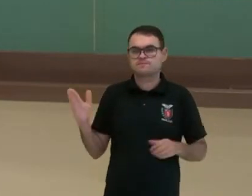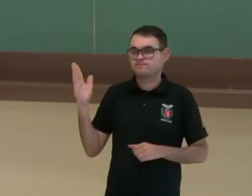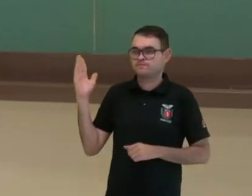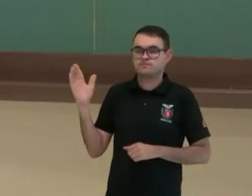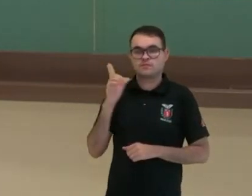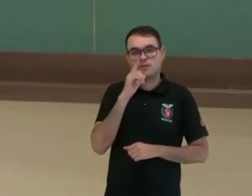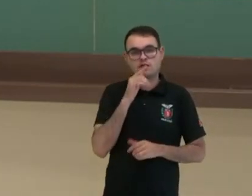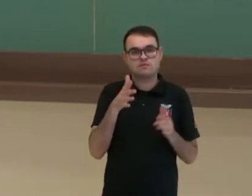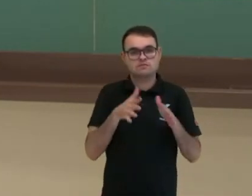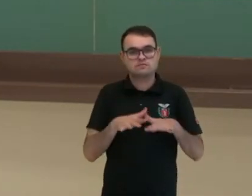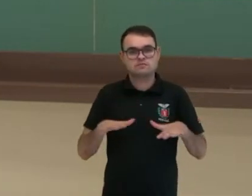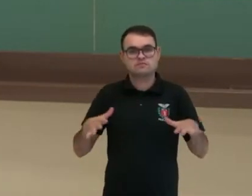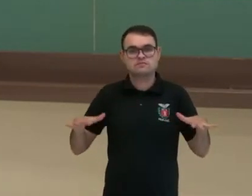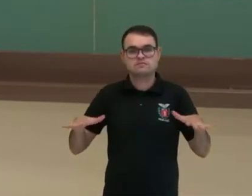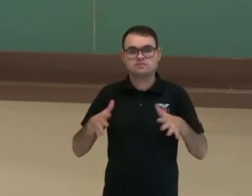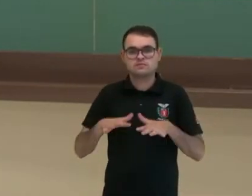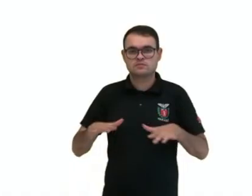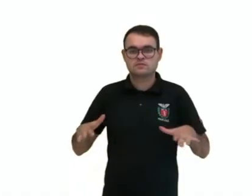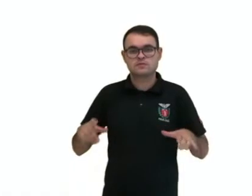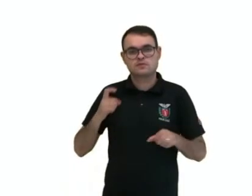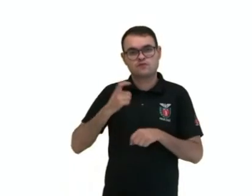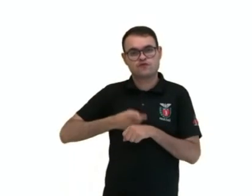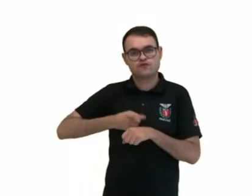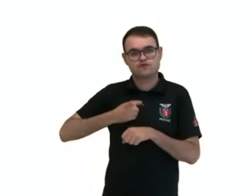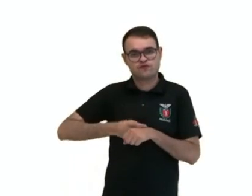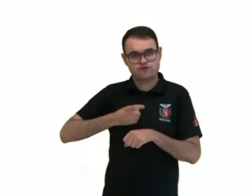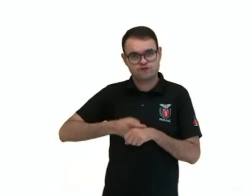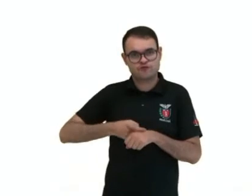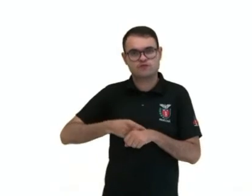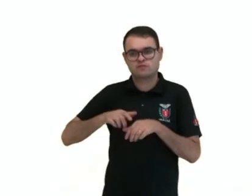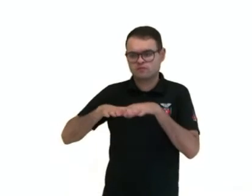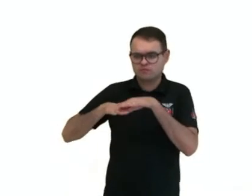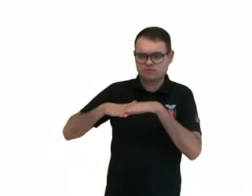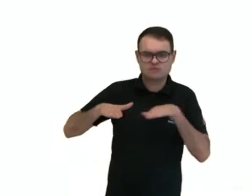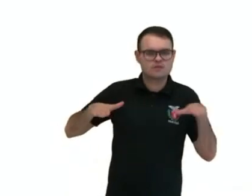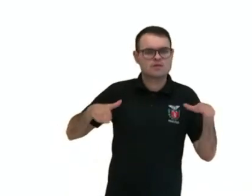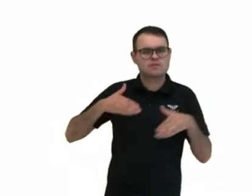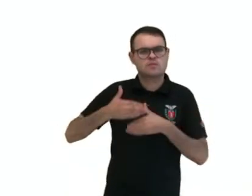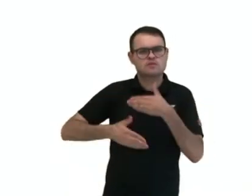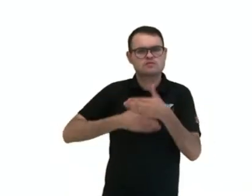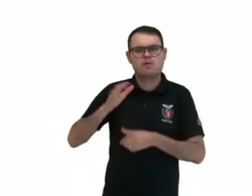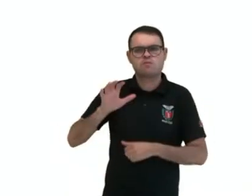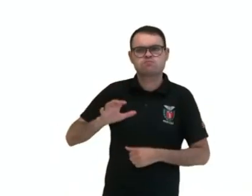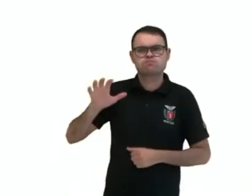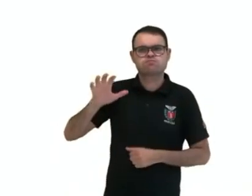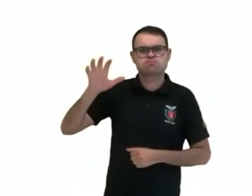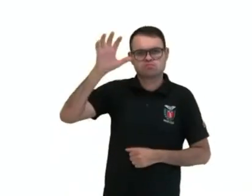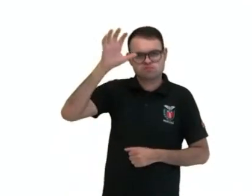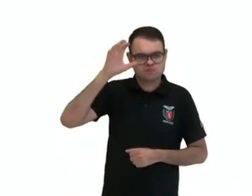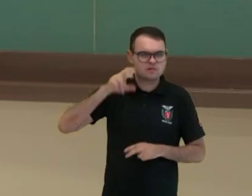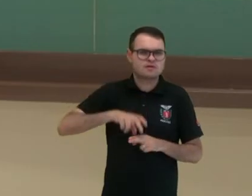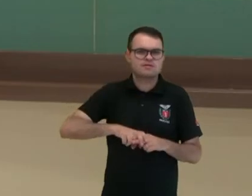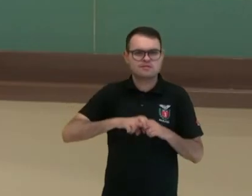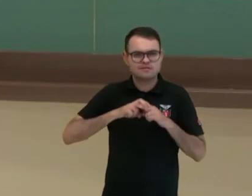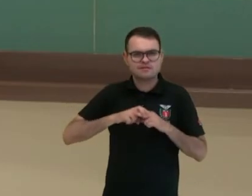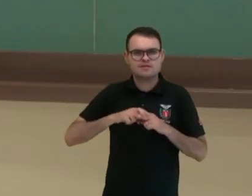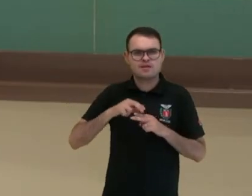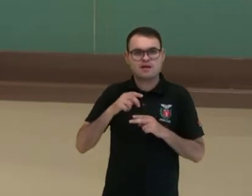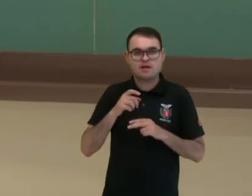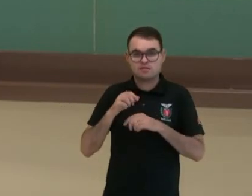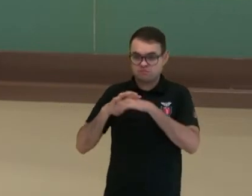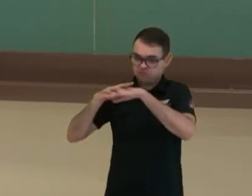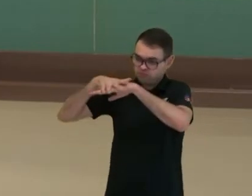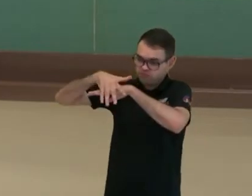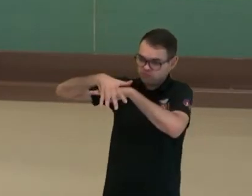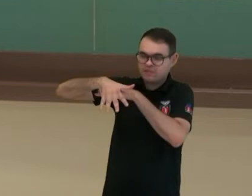permitiu o resfriamento da superfície terrestre em processo de evaporação. Então, a superfície, aquela lava, ainda estava